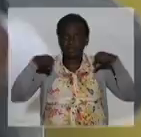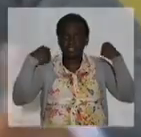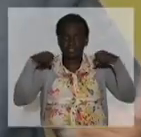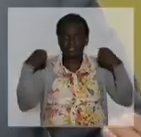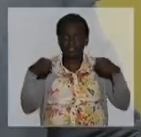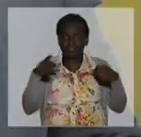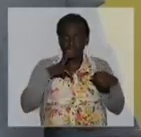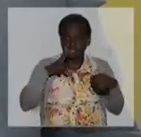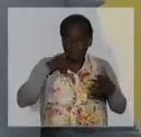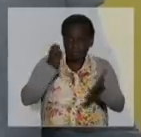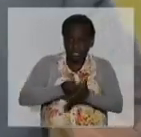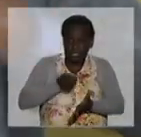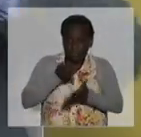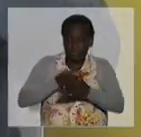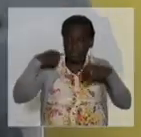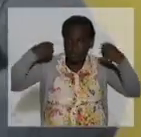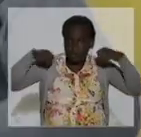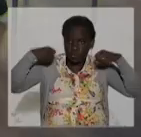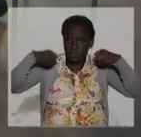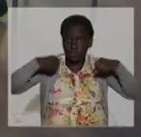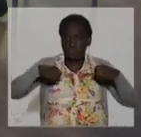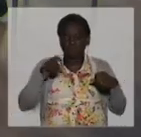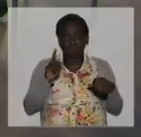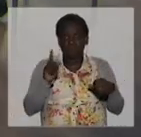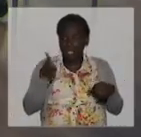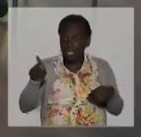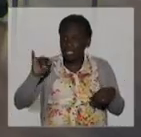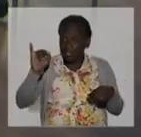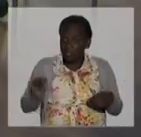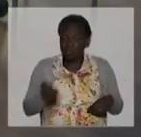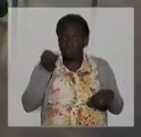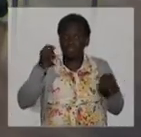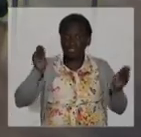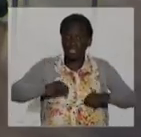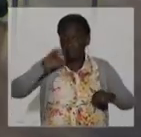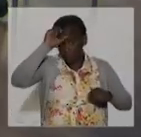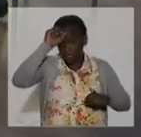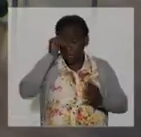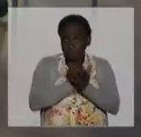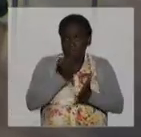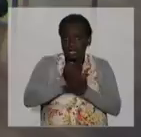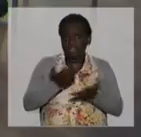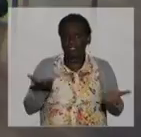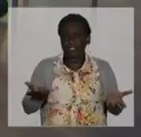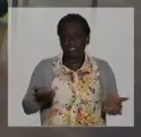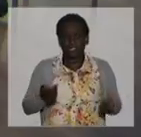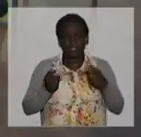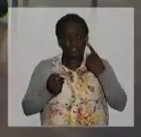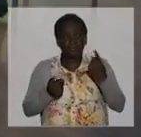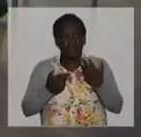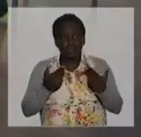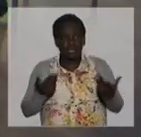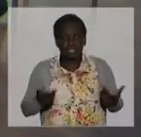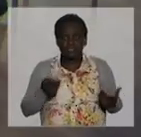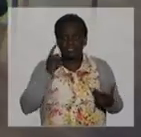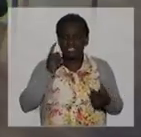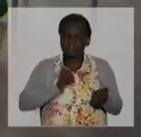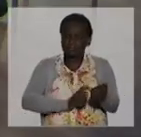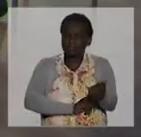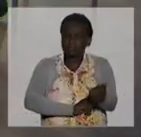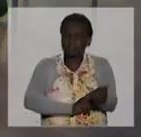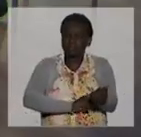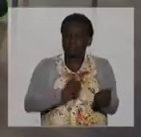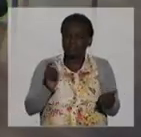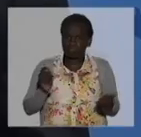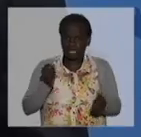academias particulares. E que estão no seu auge do aprendizado motor. Exatamente. Só quer ver um negócio que isso às vezes chega até a irritar,